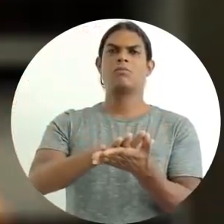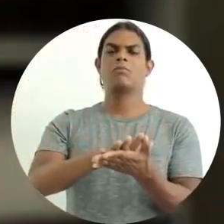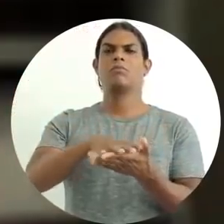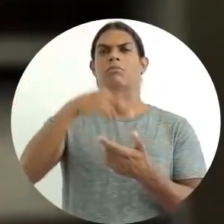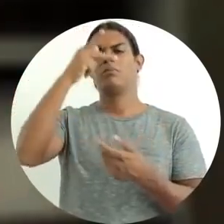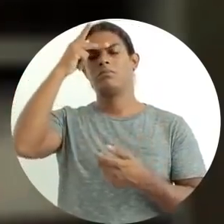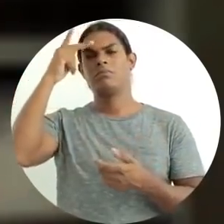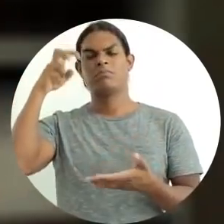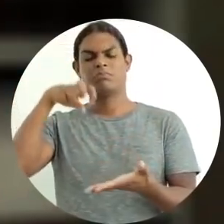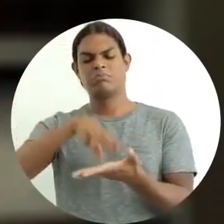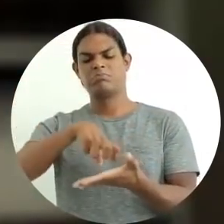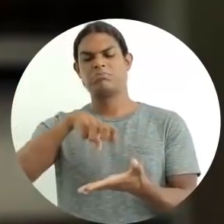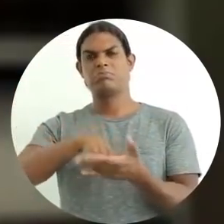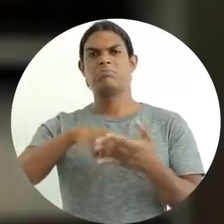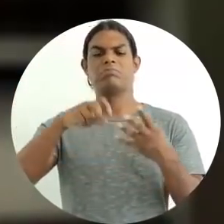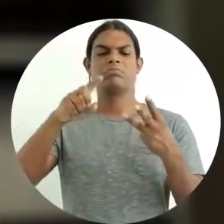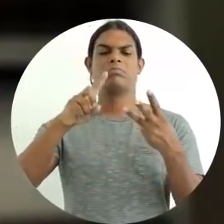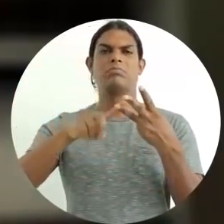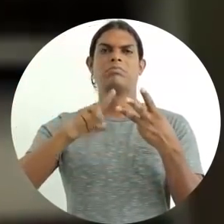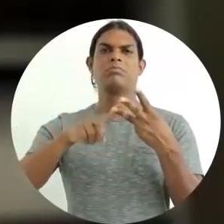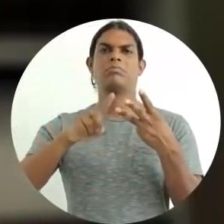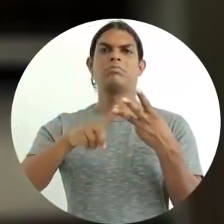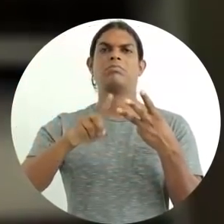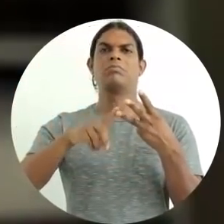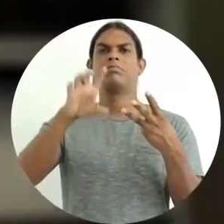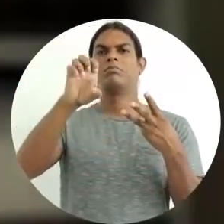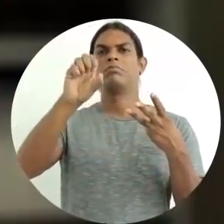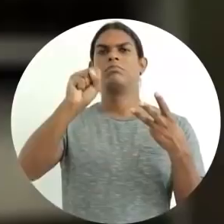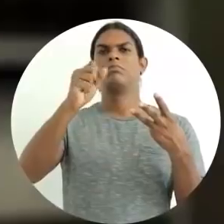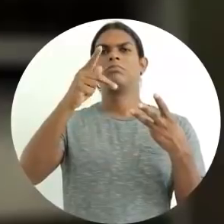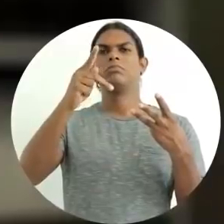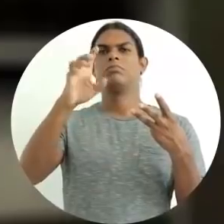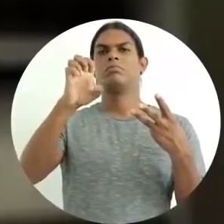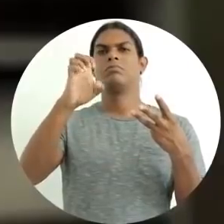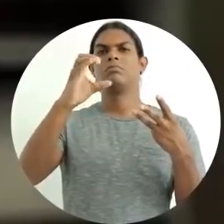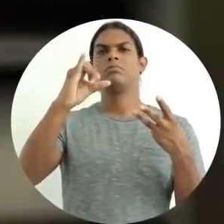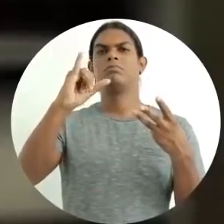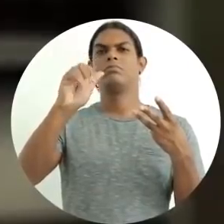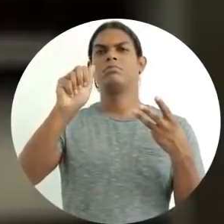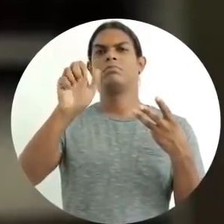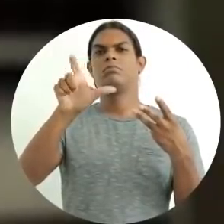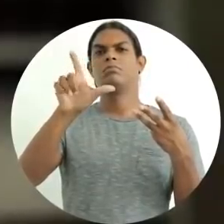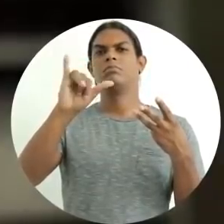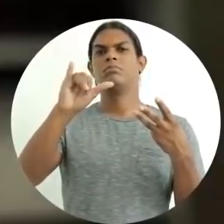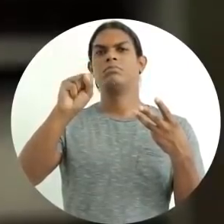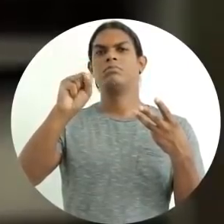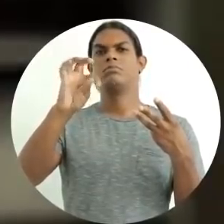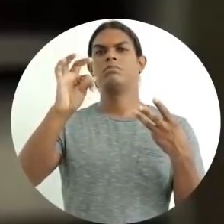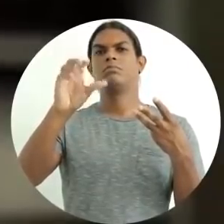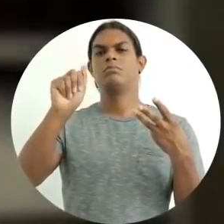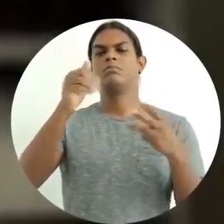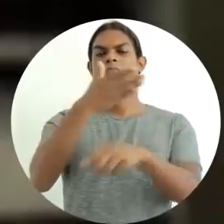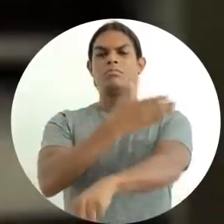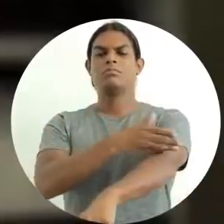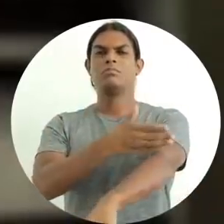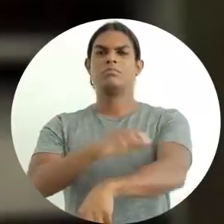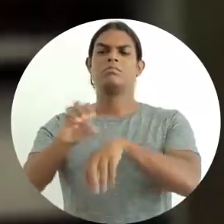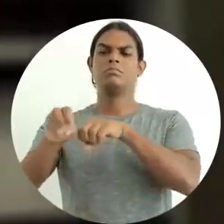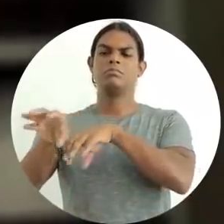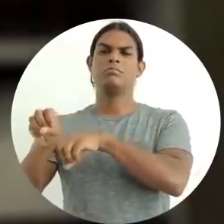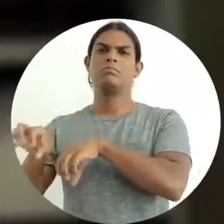pessoas, para impor. Nós temos o poder especialista, que depende da educação,